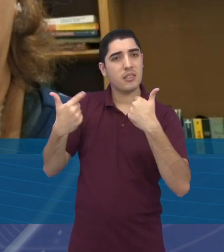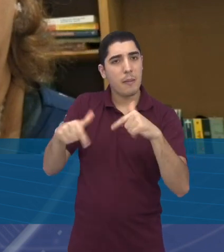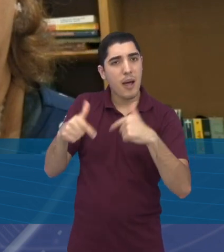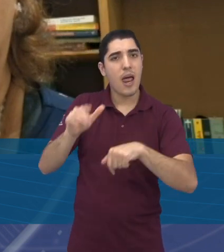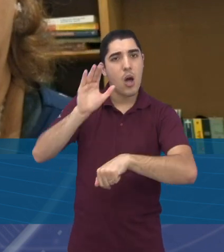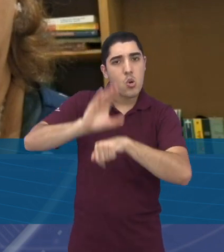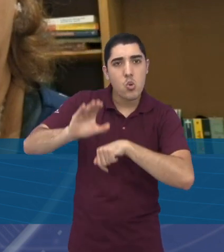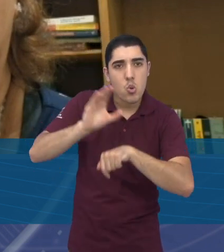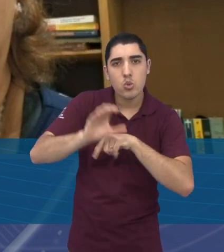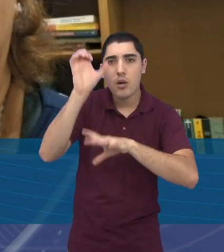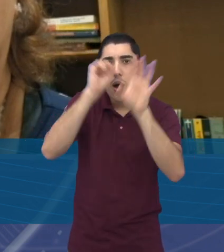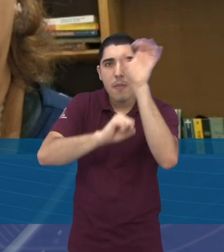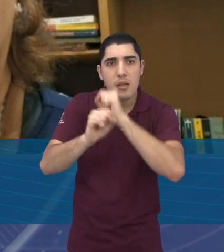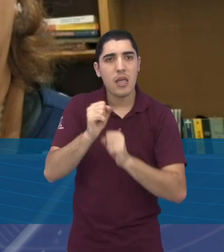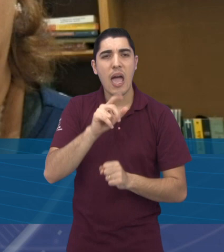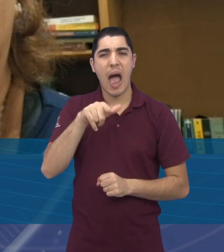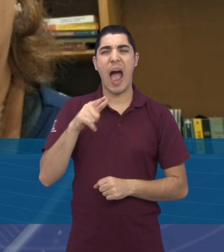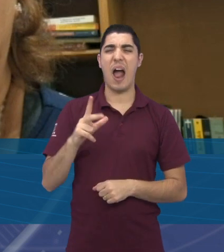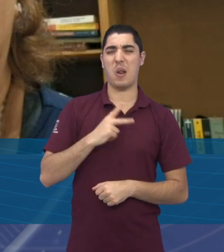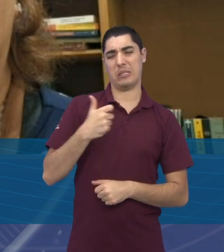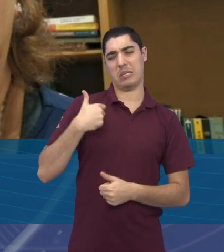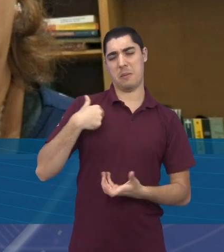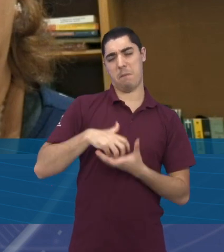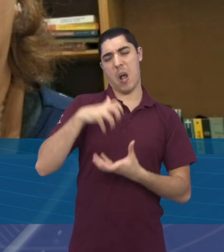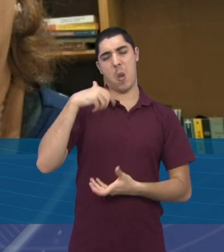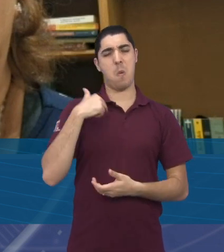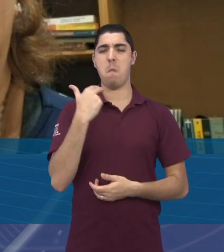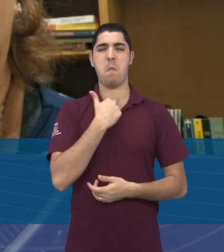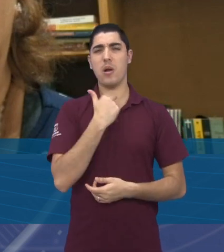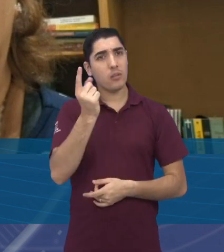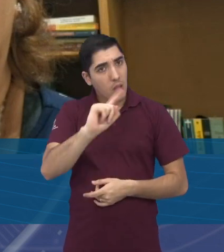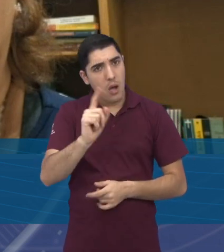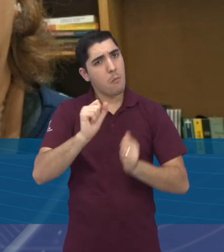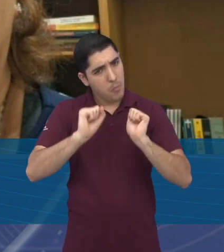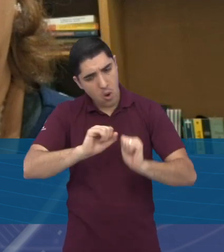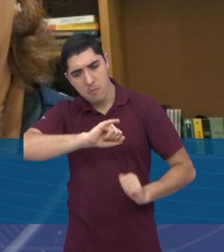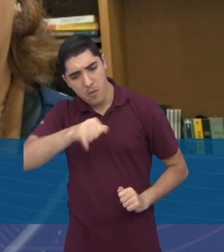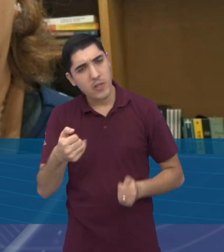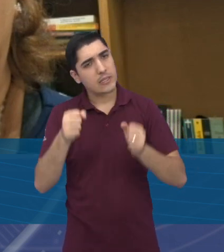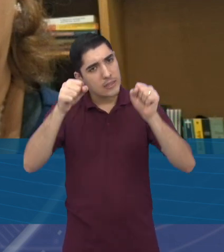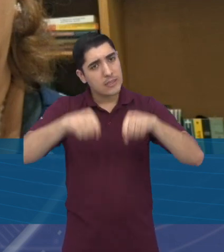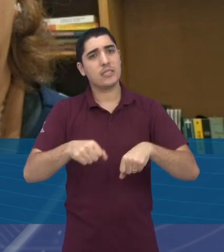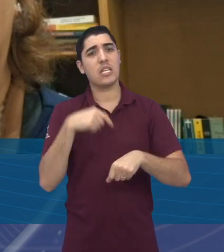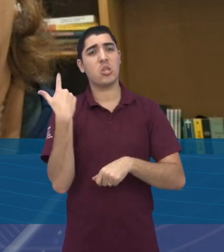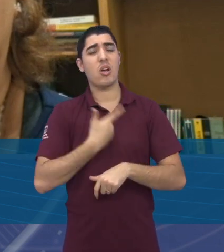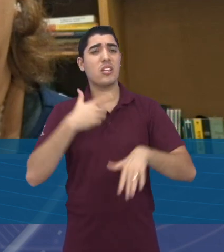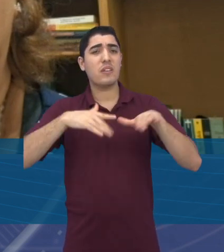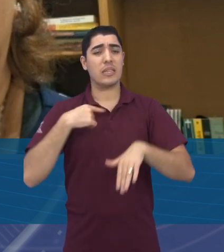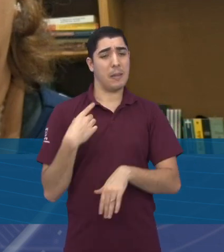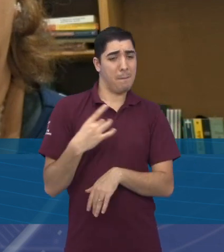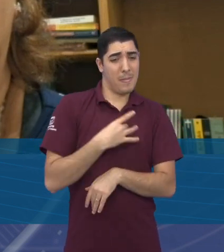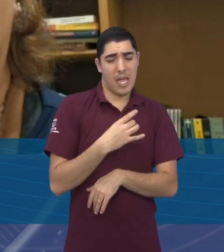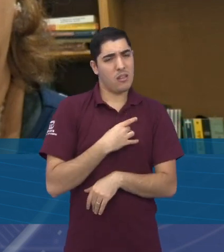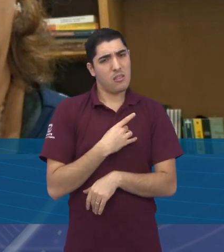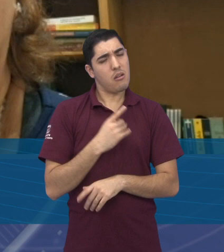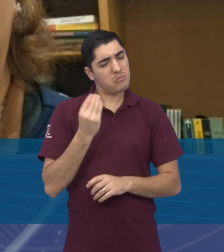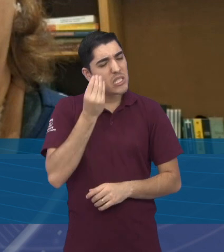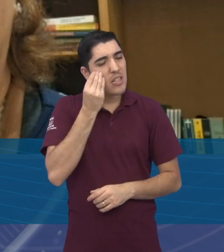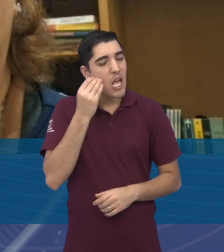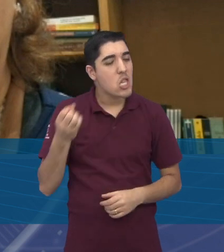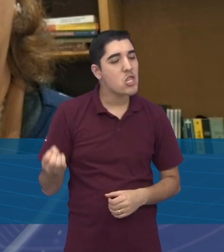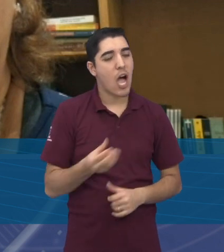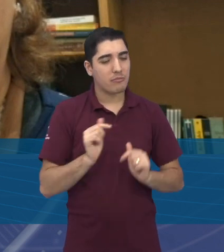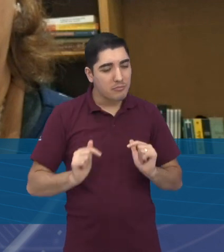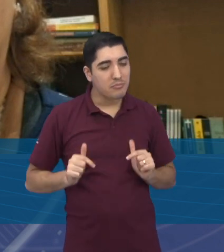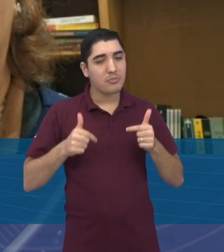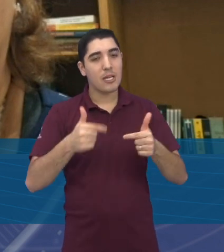coisa nova. A gente tem que se livrar desse medo do desconhecido que a gente tem e encarar mesmo uma nova atividade,